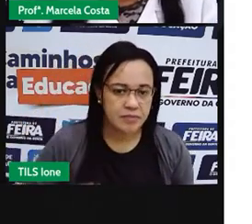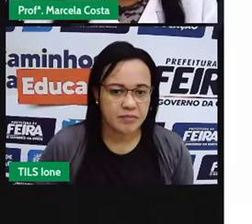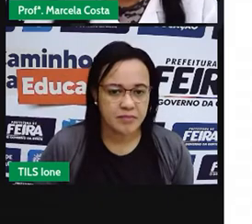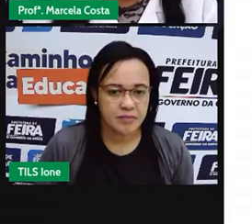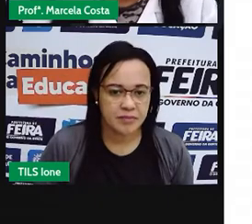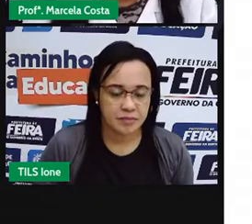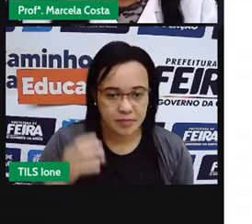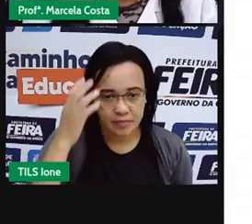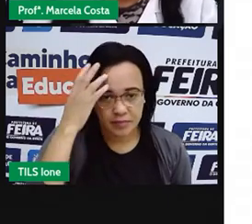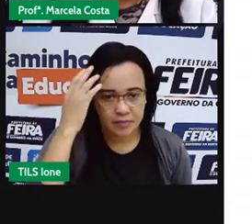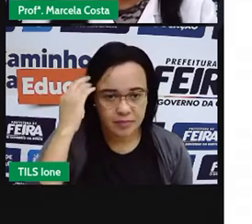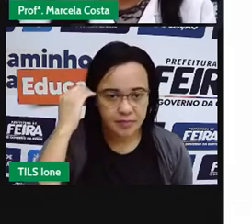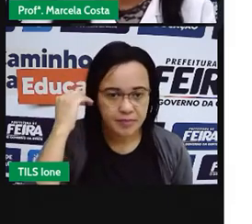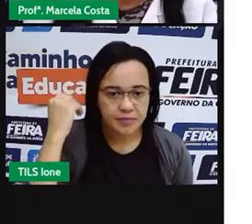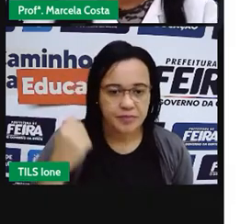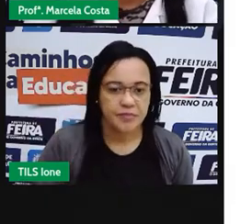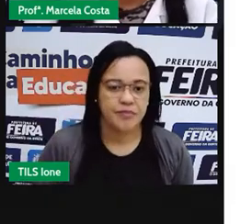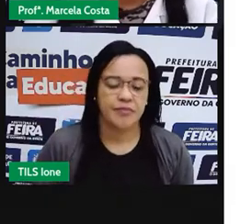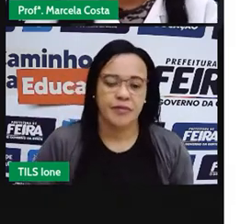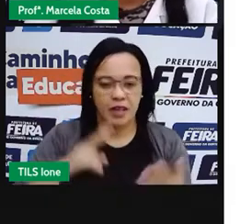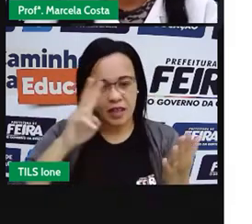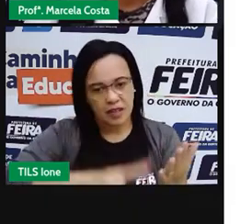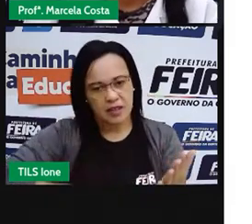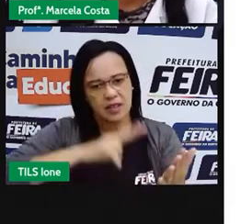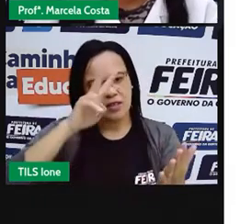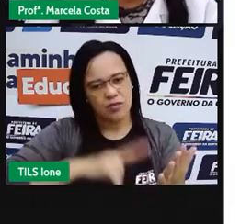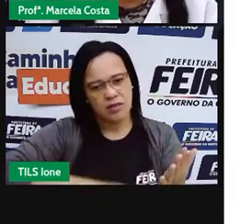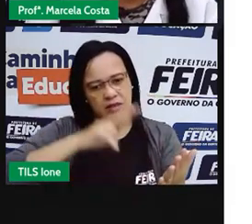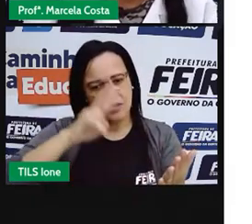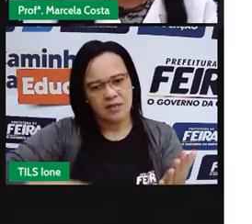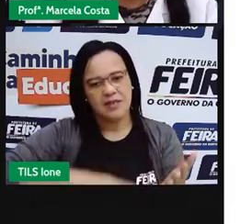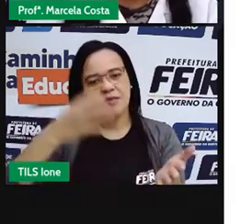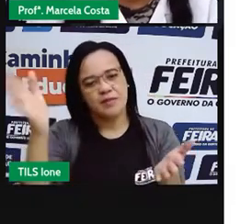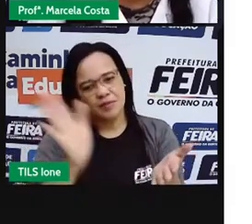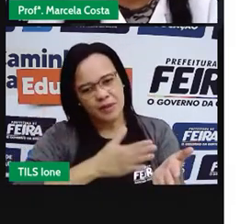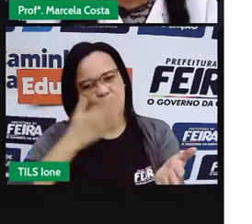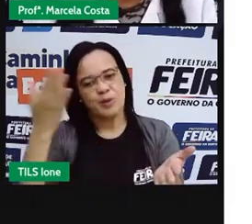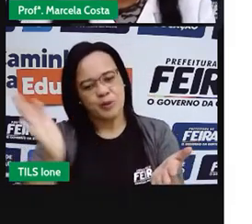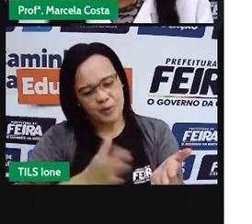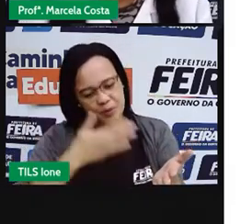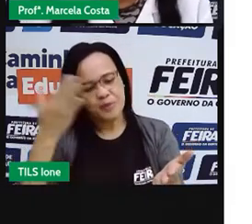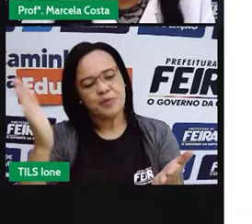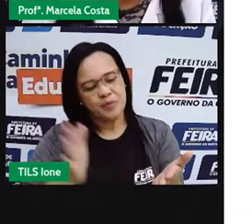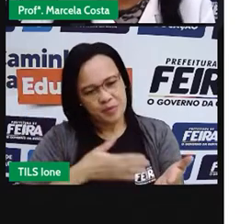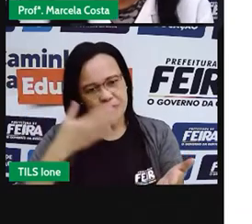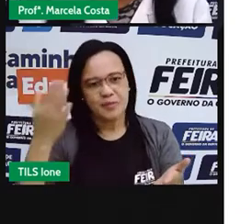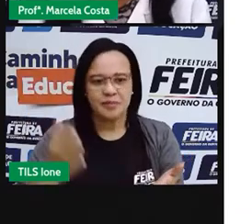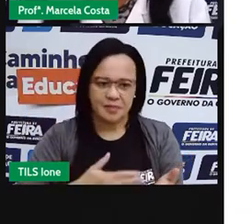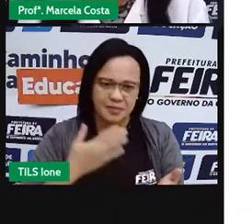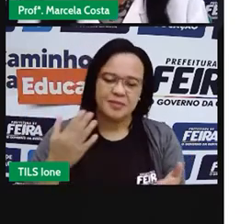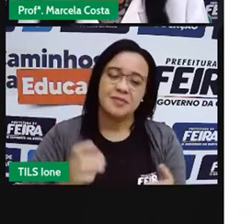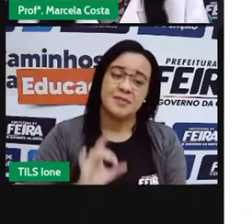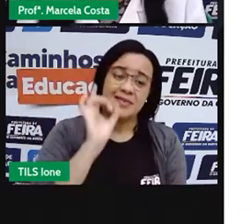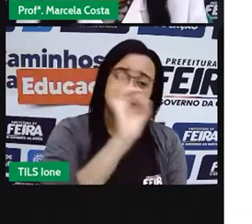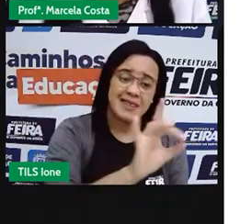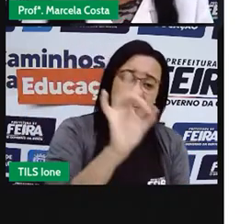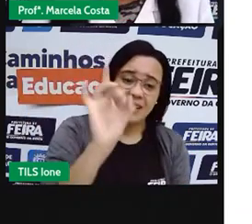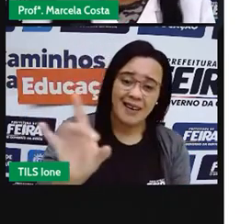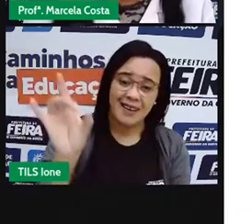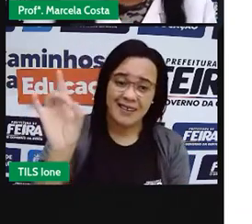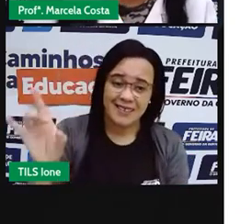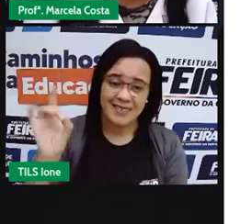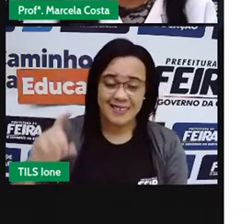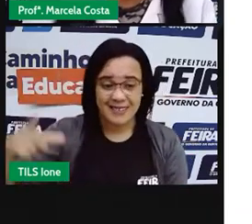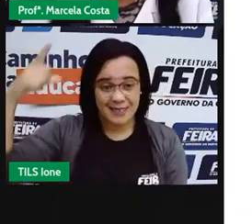Depois, quando o pai foi lendo o livro ali para a Laura, ela foi vendo o que aconteceu com cada princesa, com a